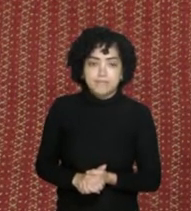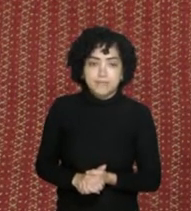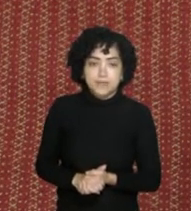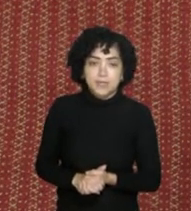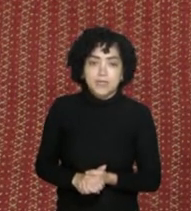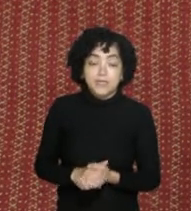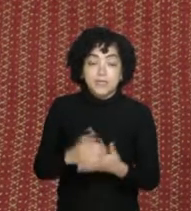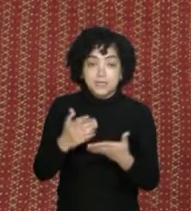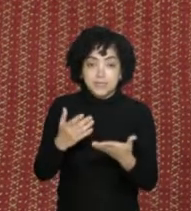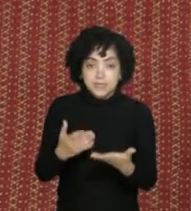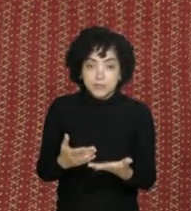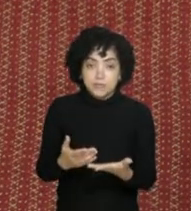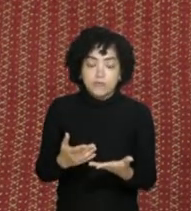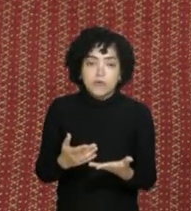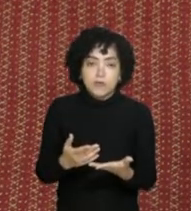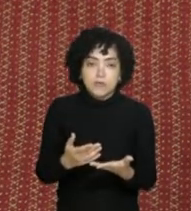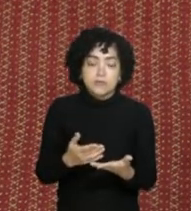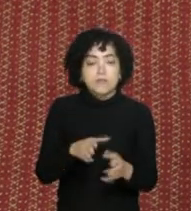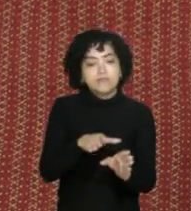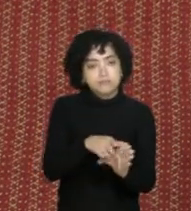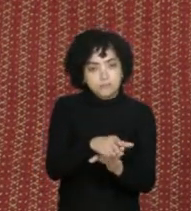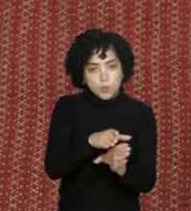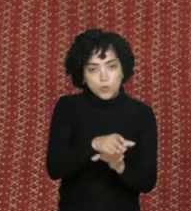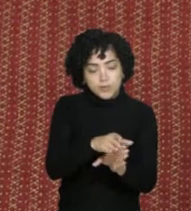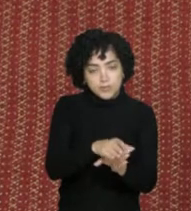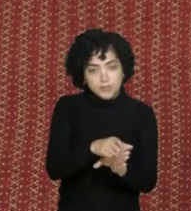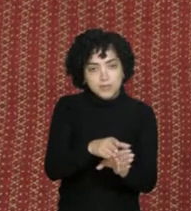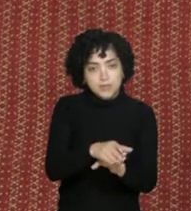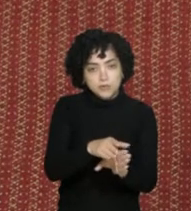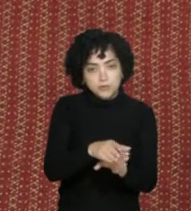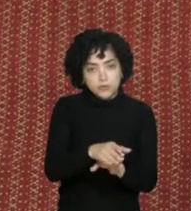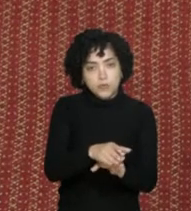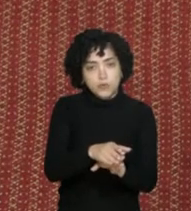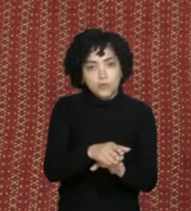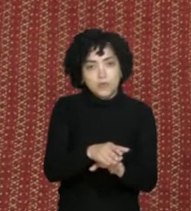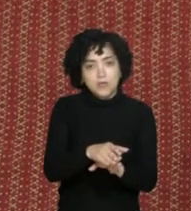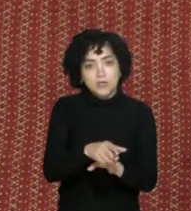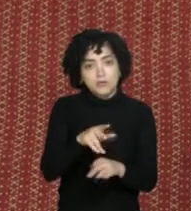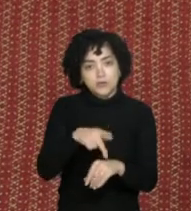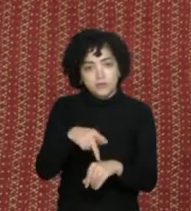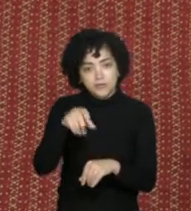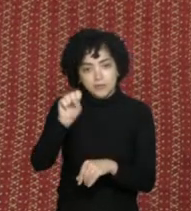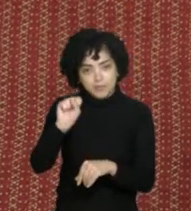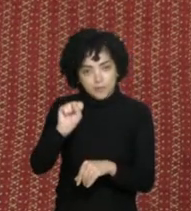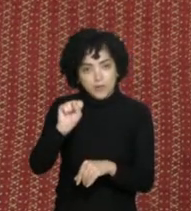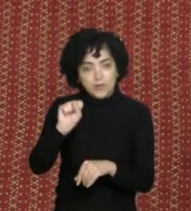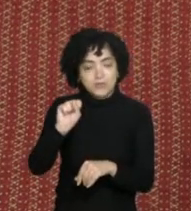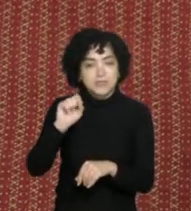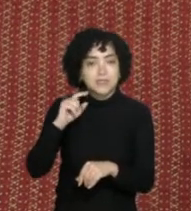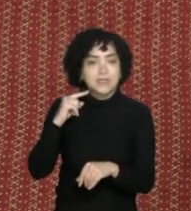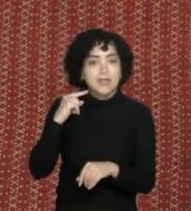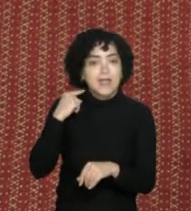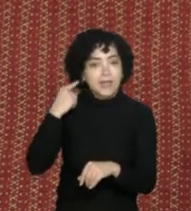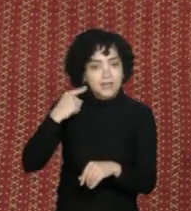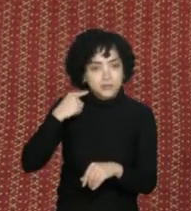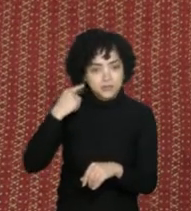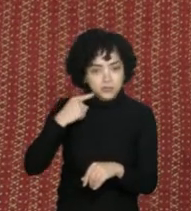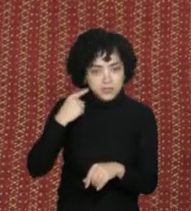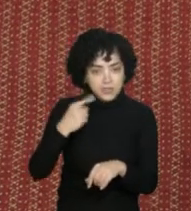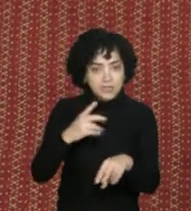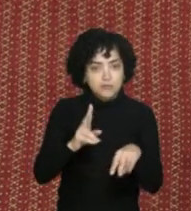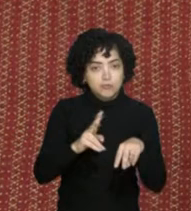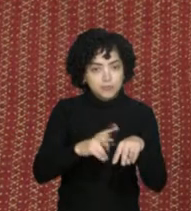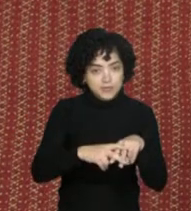foi, inclusive, meu orientador quando fiz a pós-graduação em Direito Penal